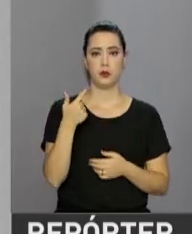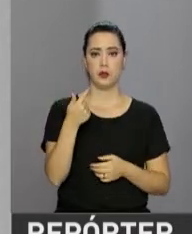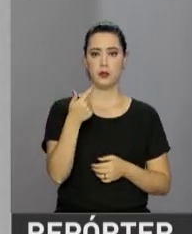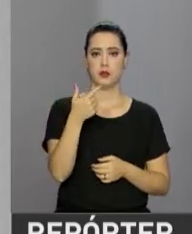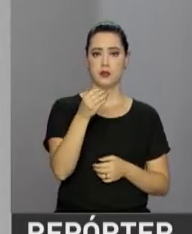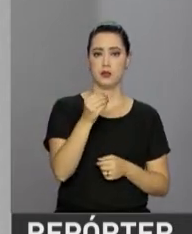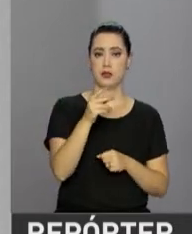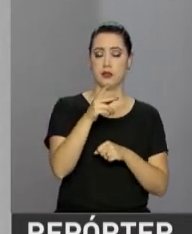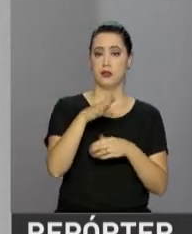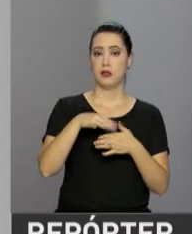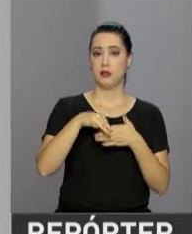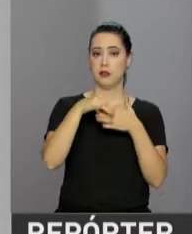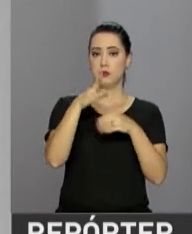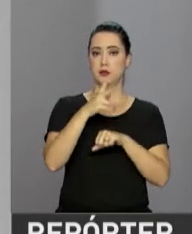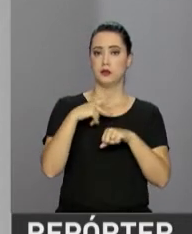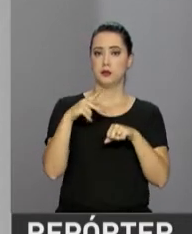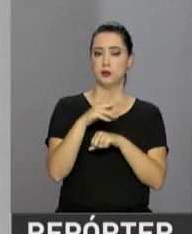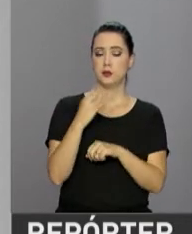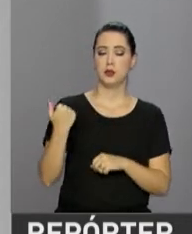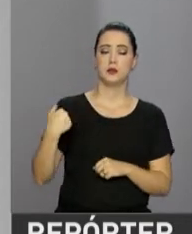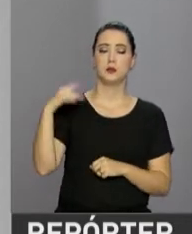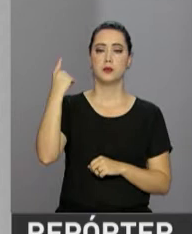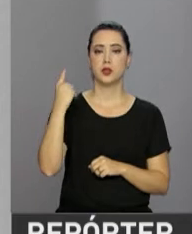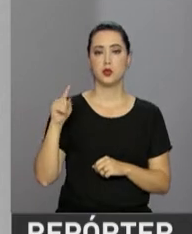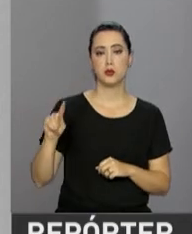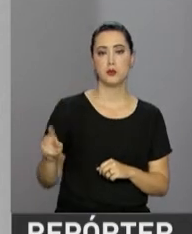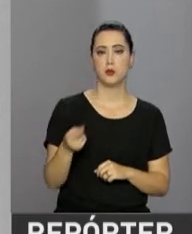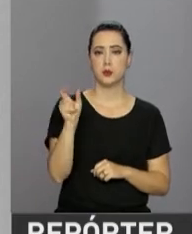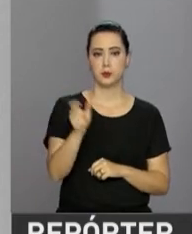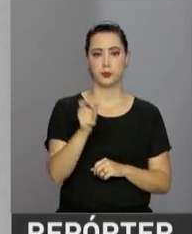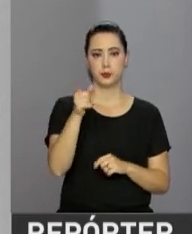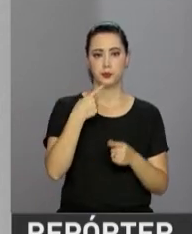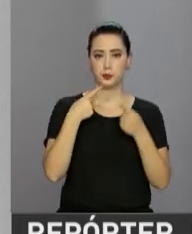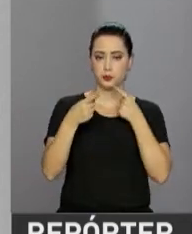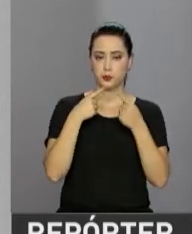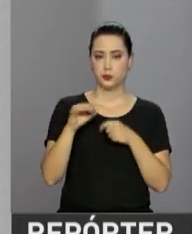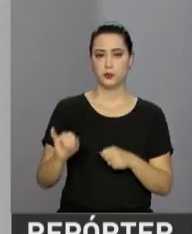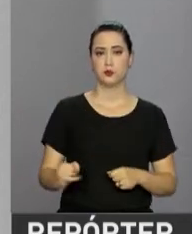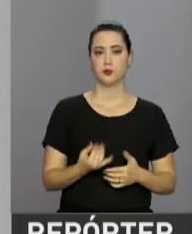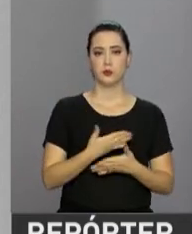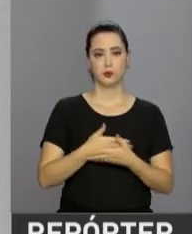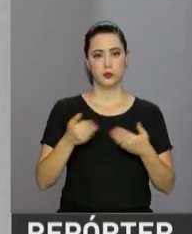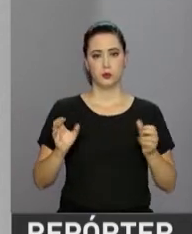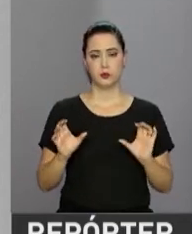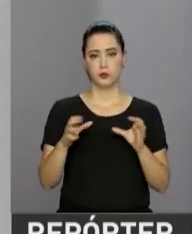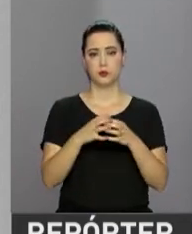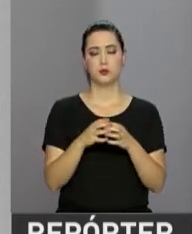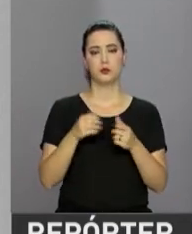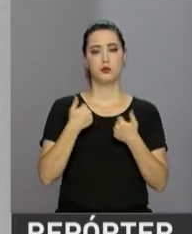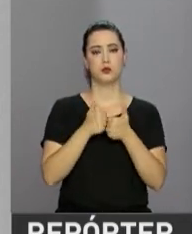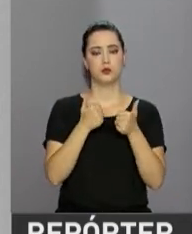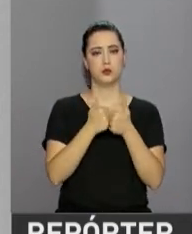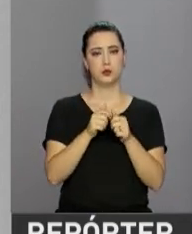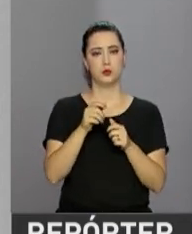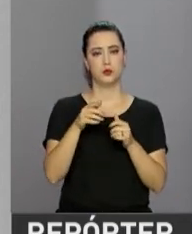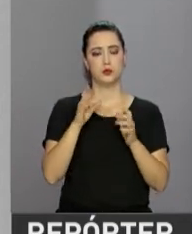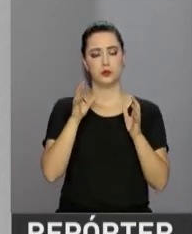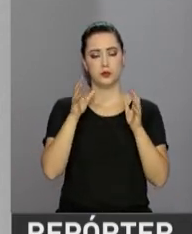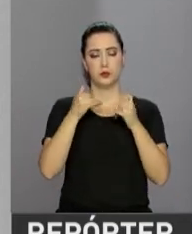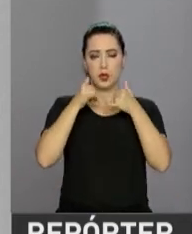globais e mais de mil participantes discutem as oportunidades de melhoria em setores como transporte energia